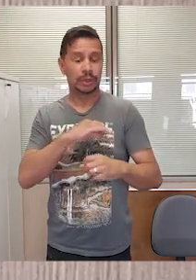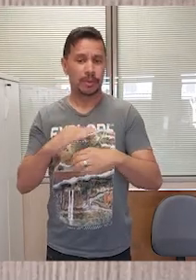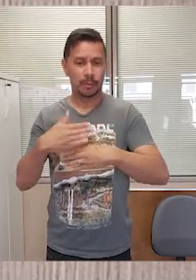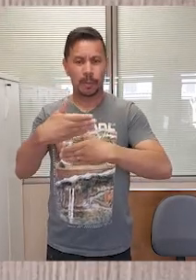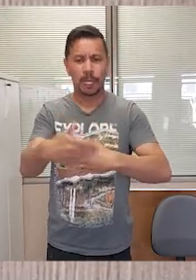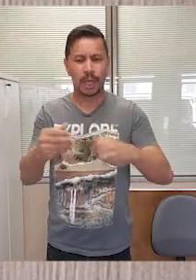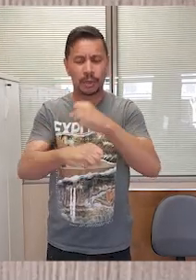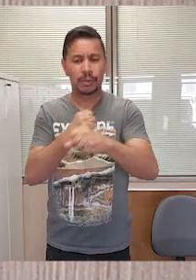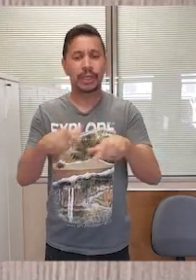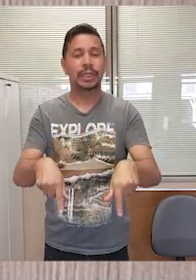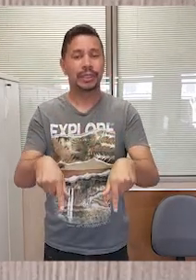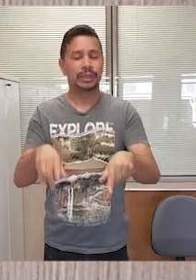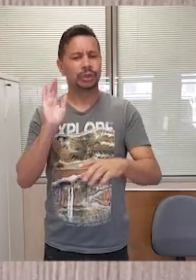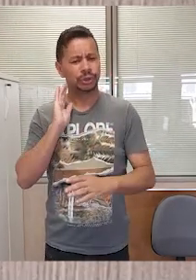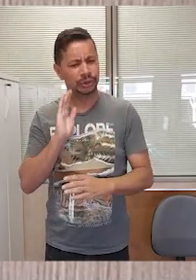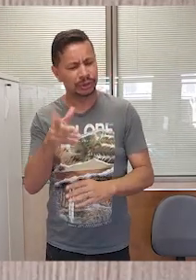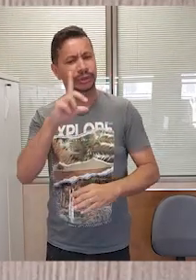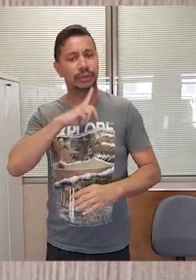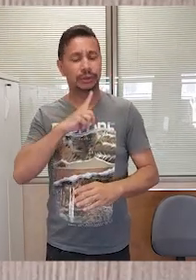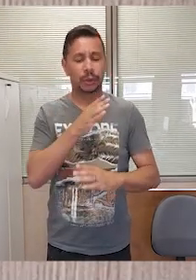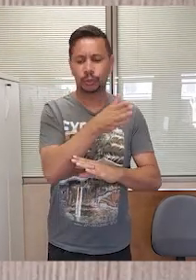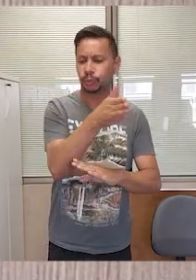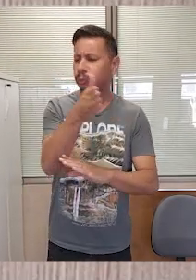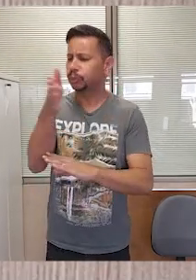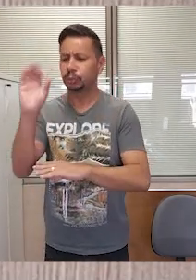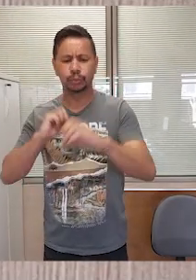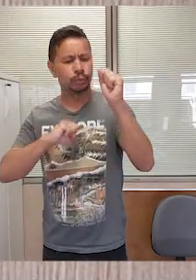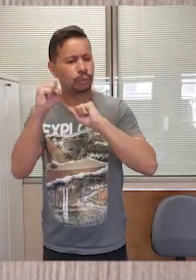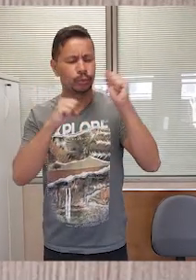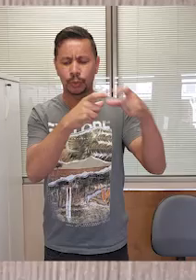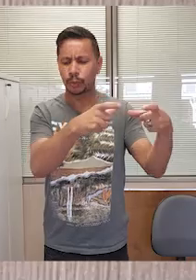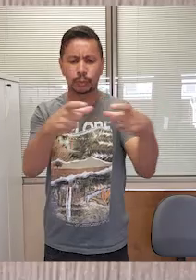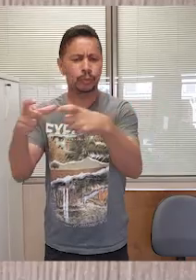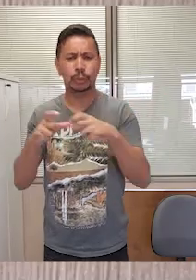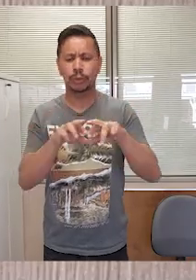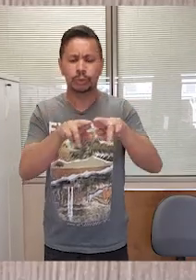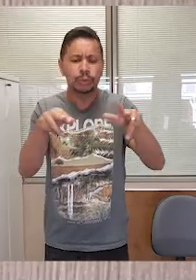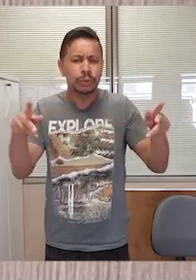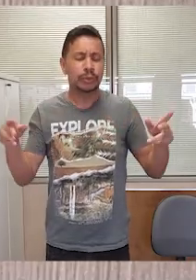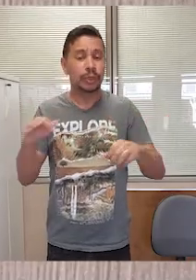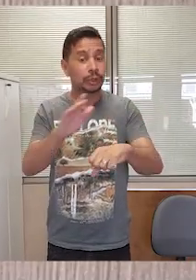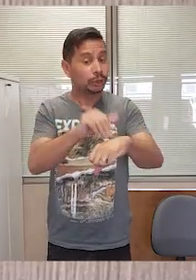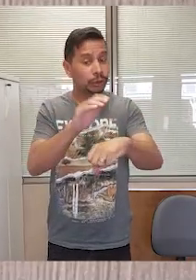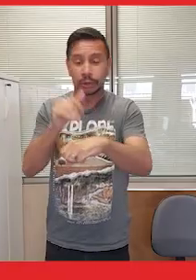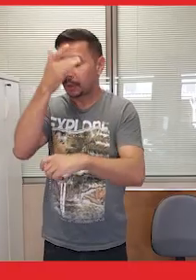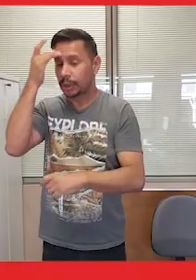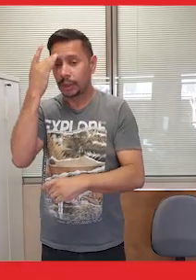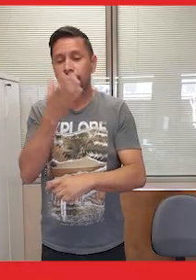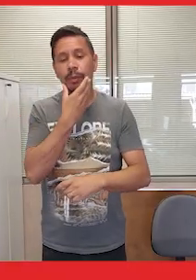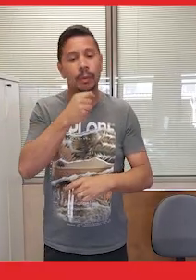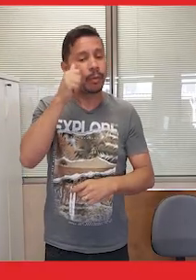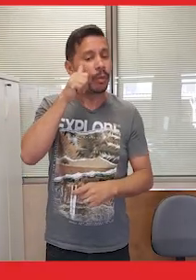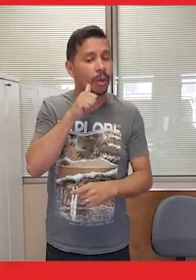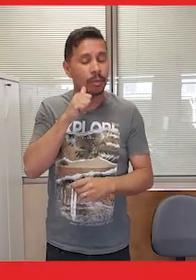2024 está a todo vapor. Nos últimos dias, a nossa diretoria passou por algumas fábricas da região, convidando os companheiros